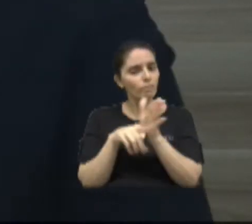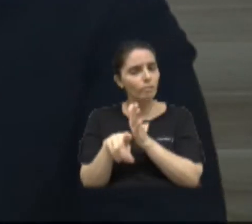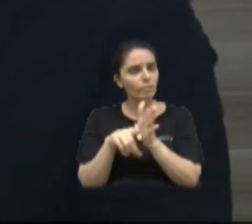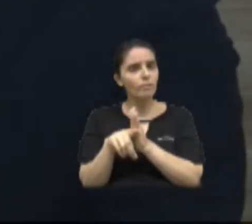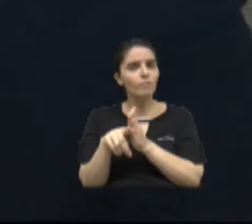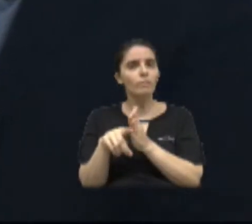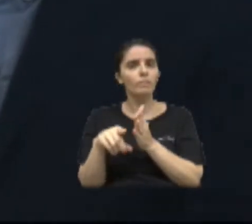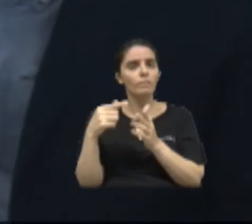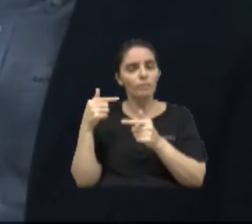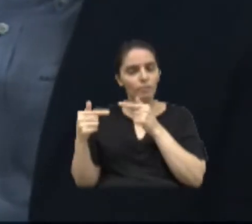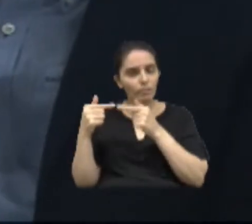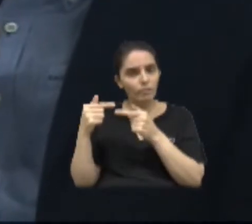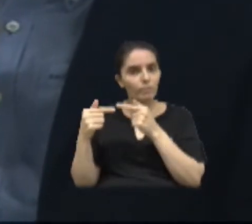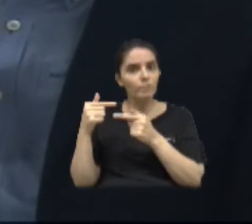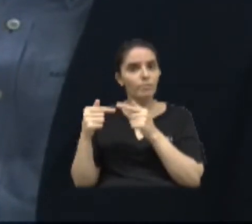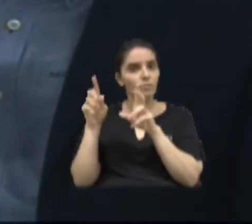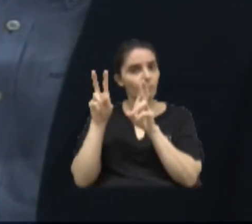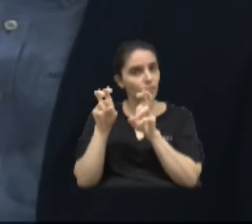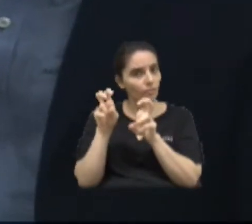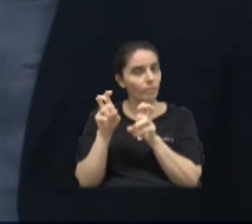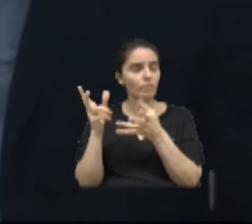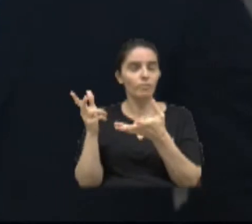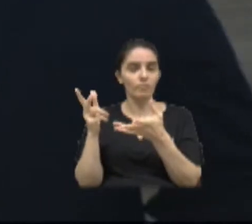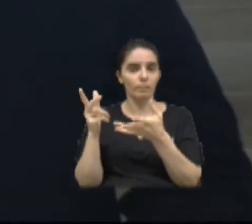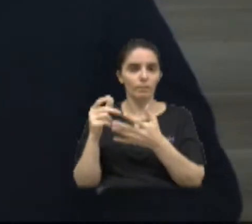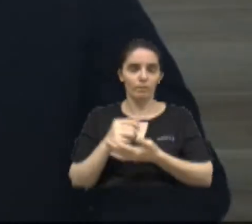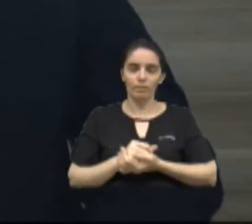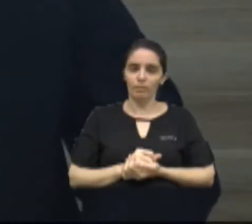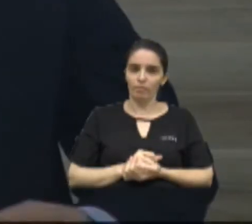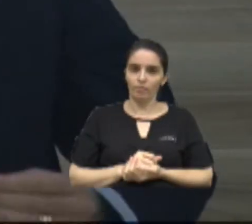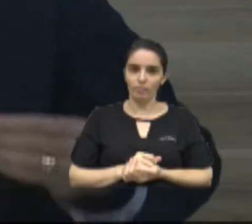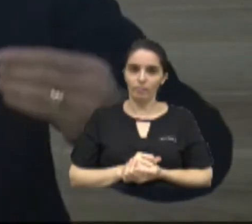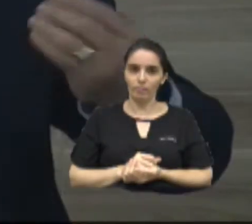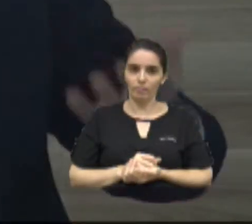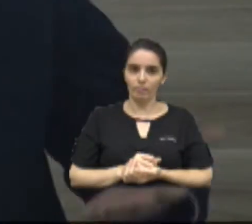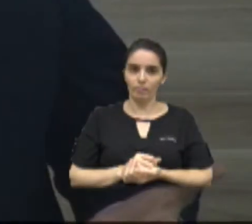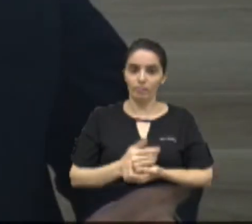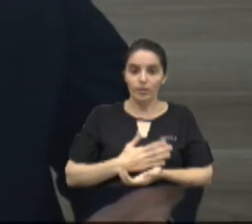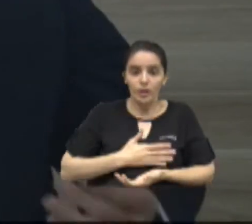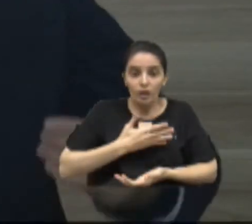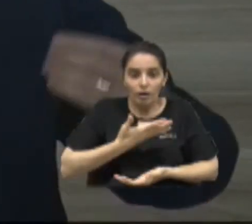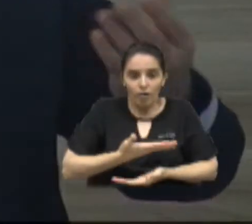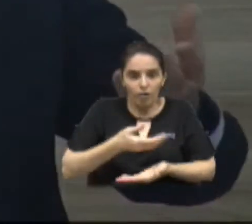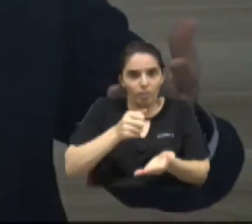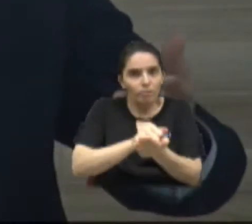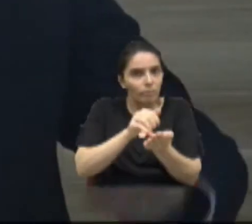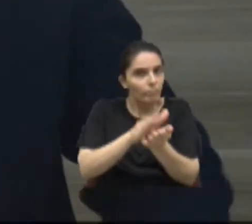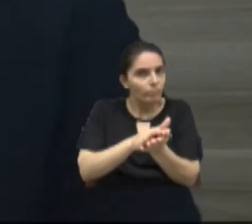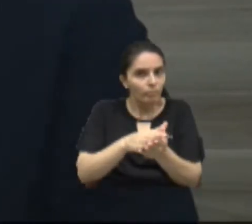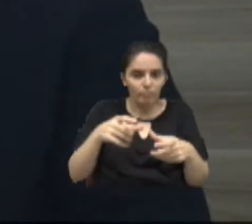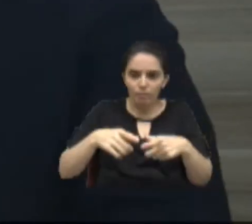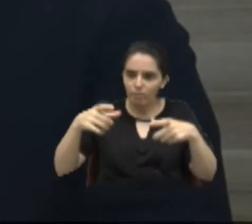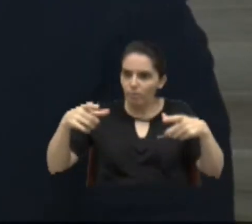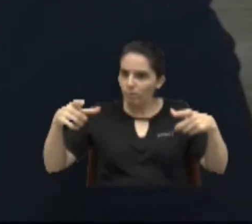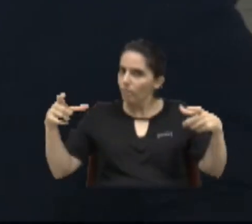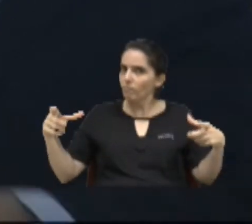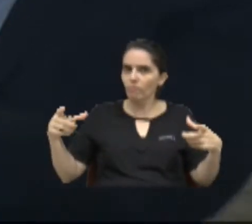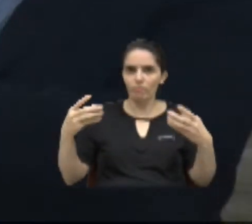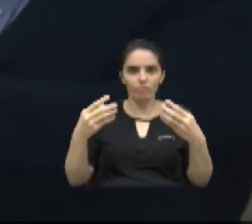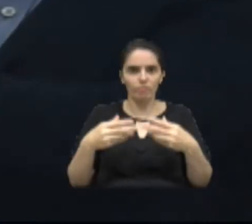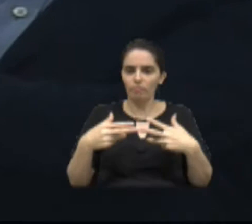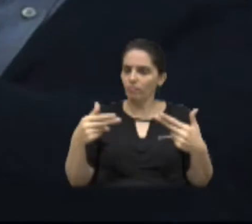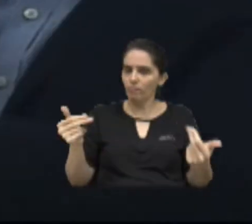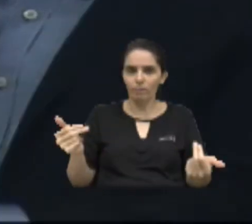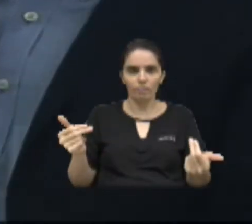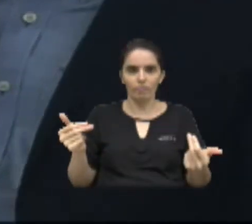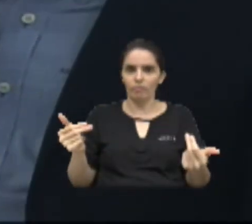do assunto decorrido, que realmente assustou o número de multas ali dos moradores. Eu entreguei